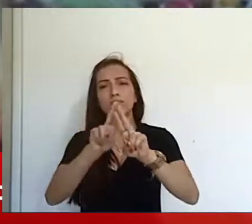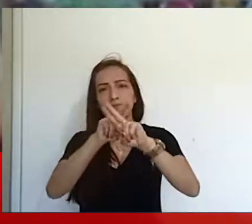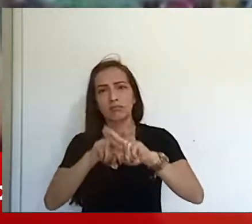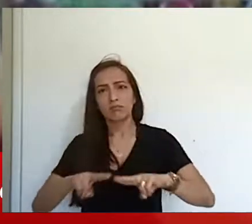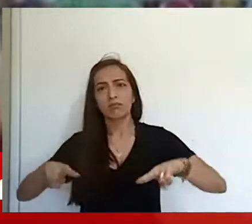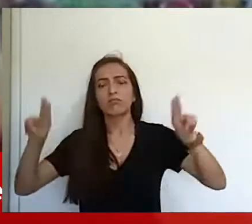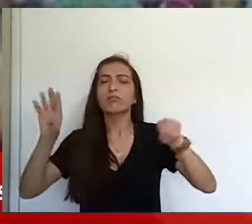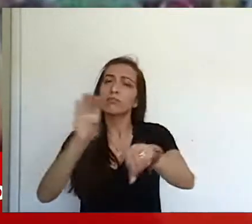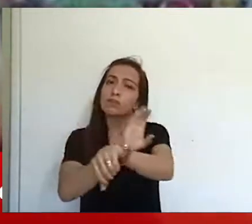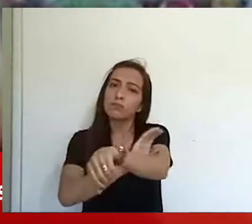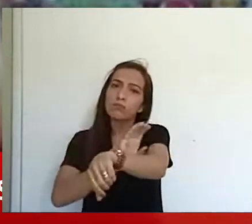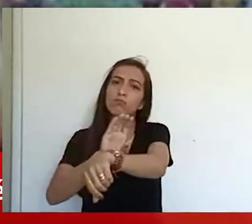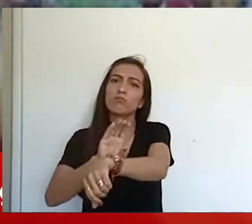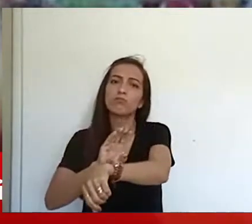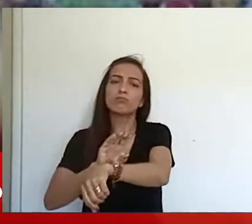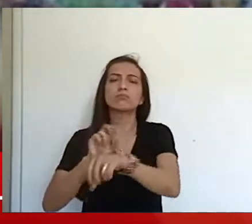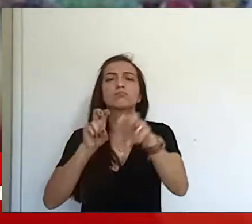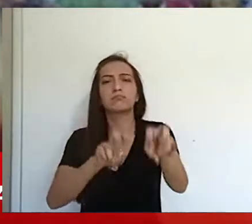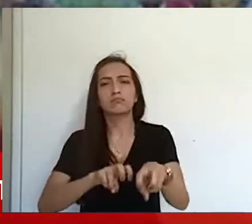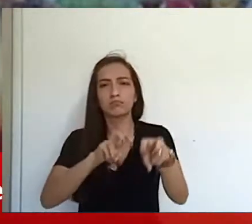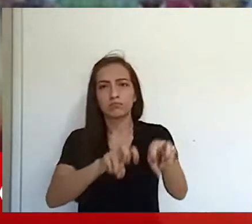eles, na verdade, todos eles,